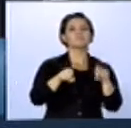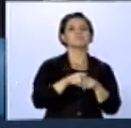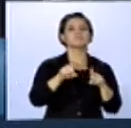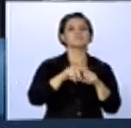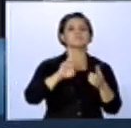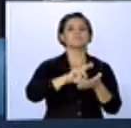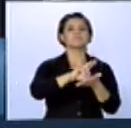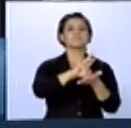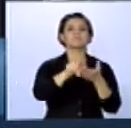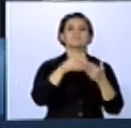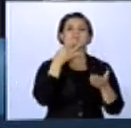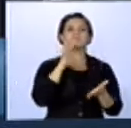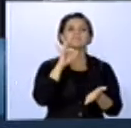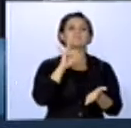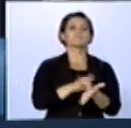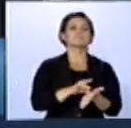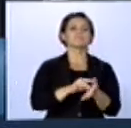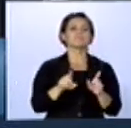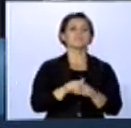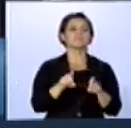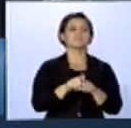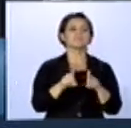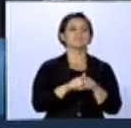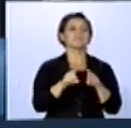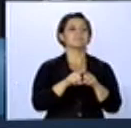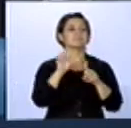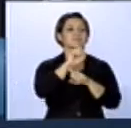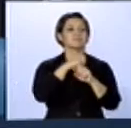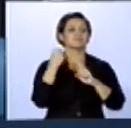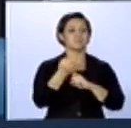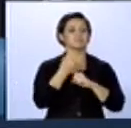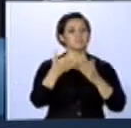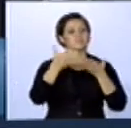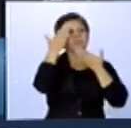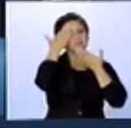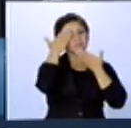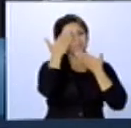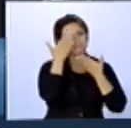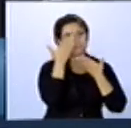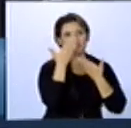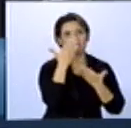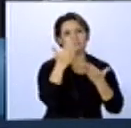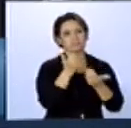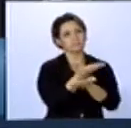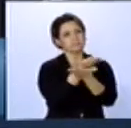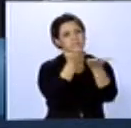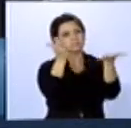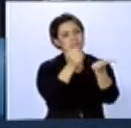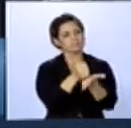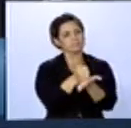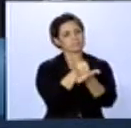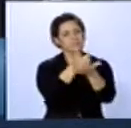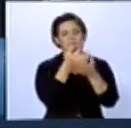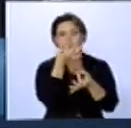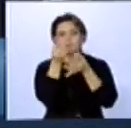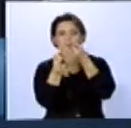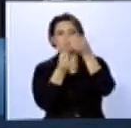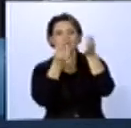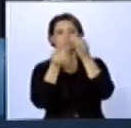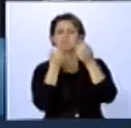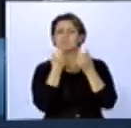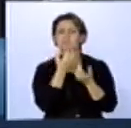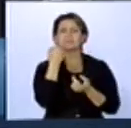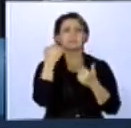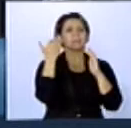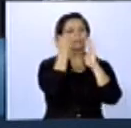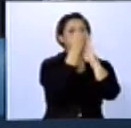de alguma forma da sociedade então agradeço muitíssimo a colaboração que tiveram cada palavra